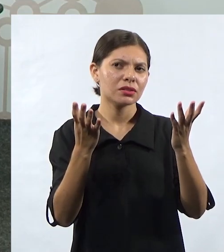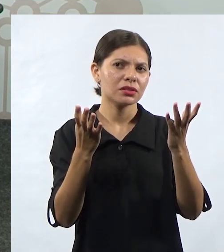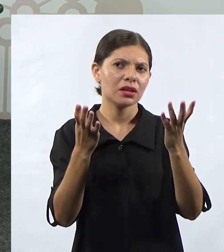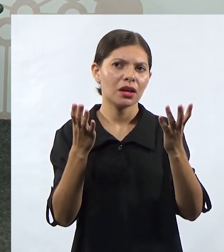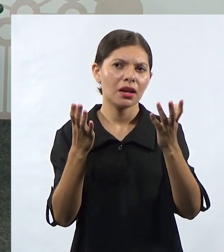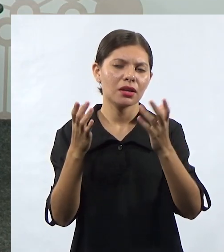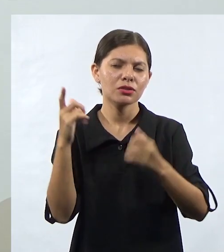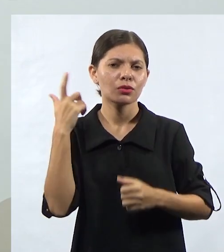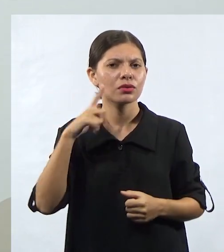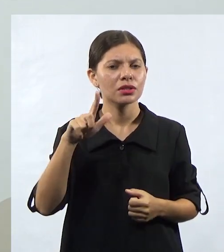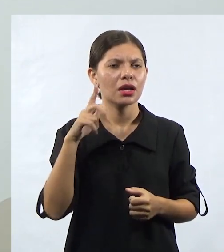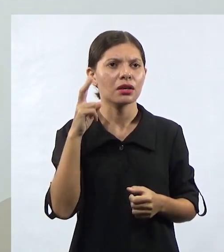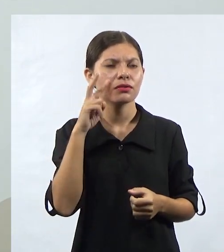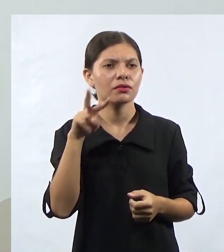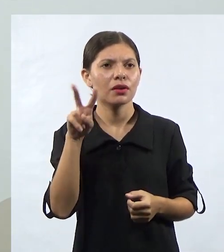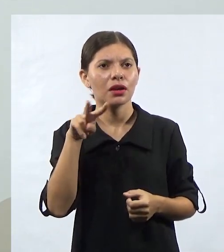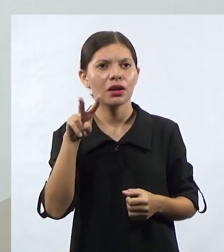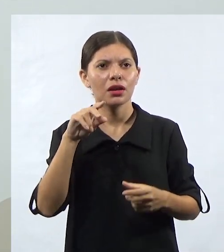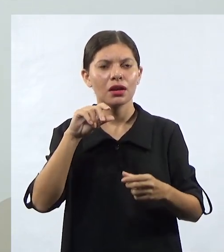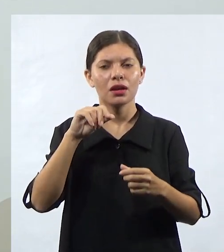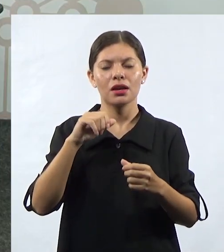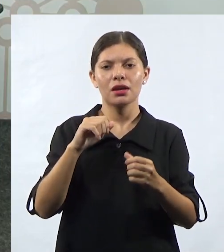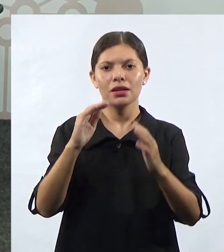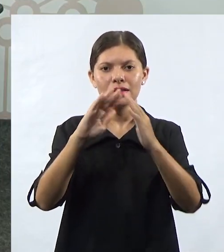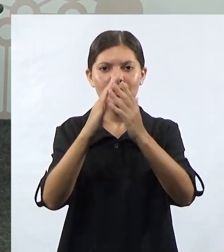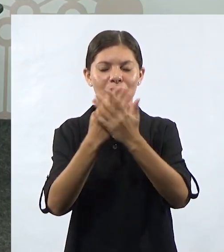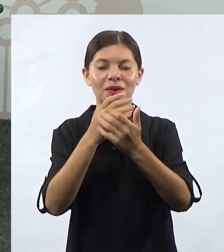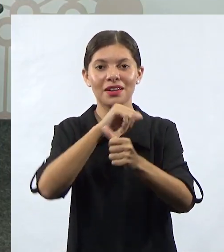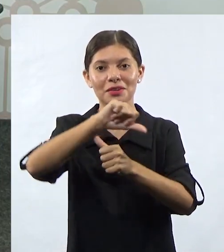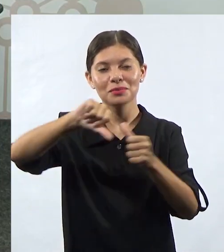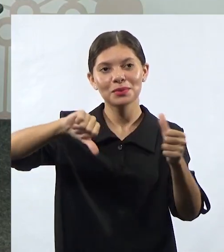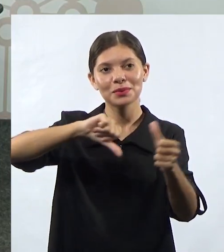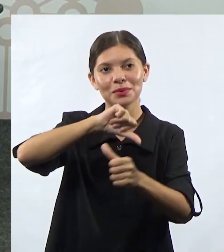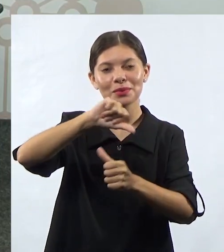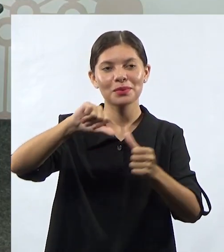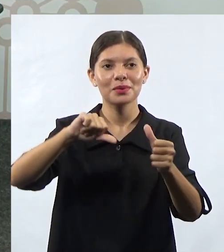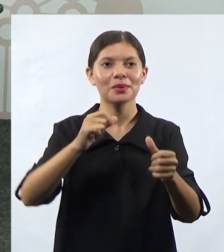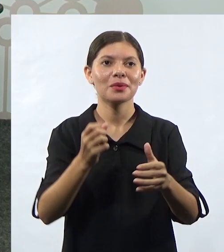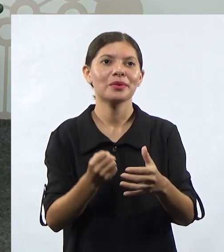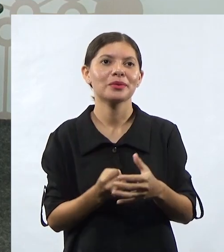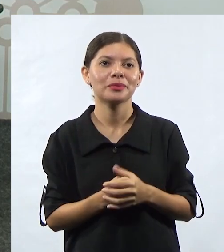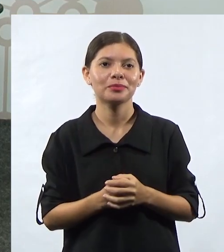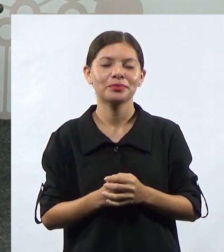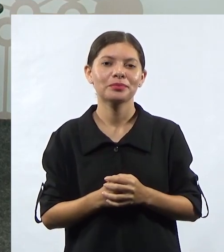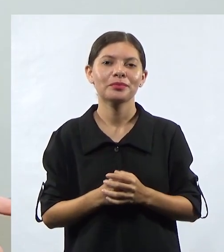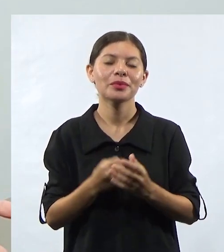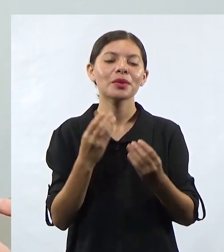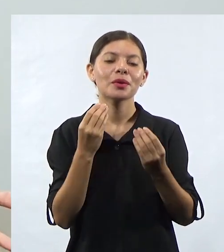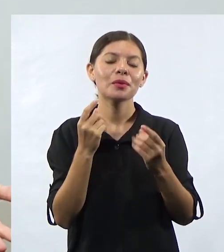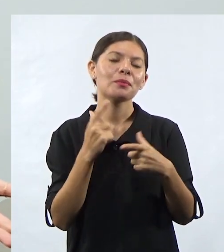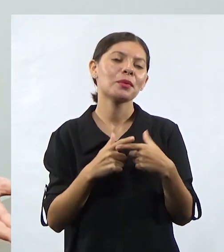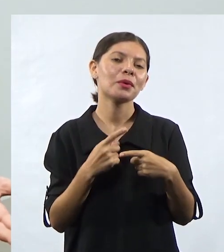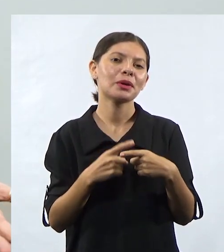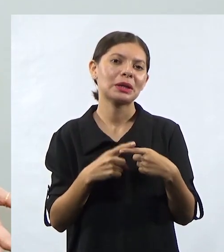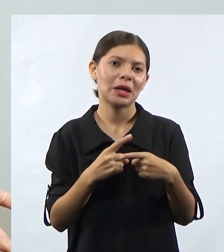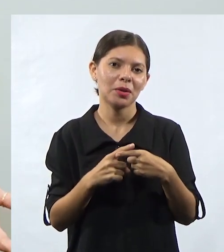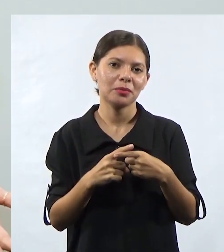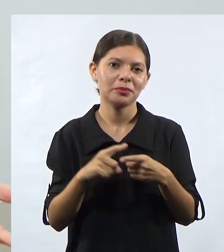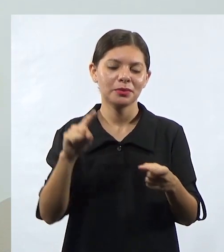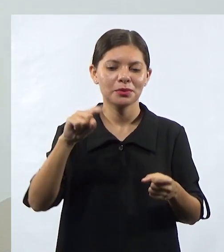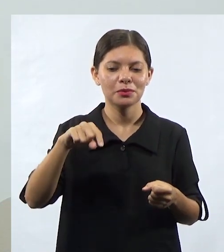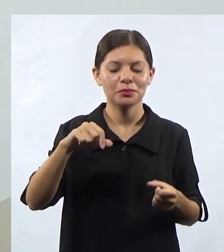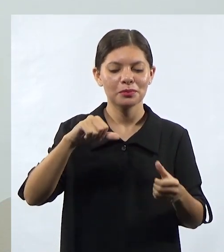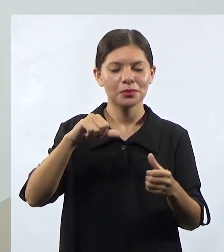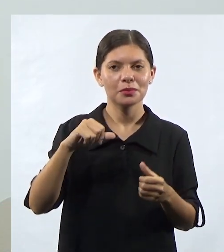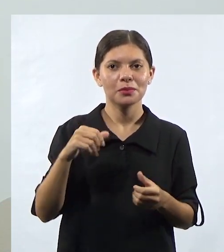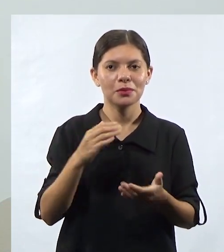escola mudou ao longo do tempo. Manteve, né? Igual. Isso. Por que vocês acham? Olha, a escola começou assim, agora a gente tem essa foto da